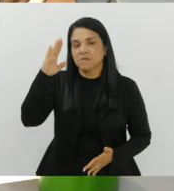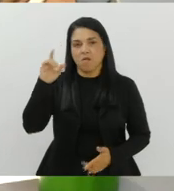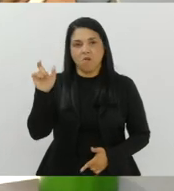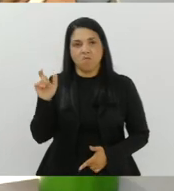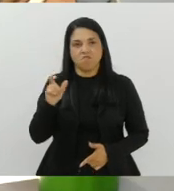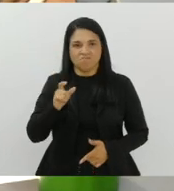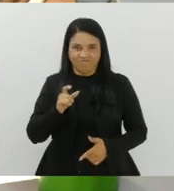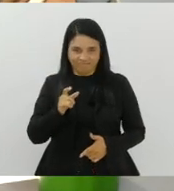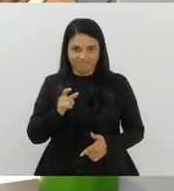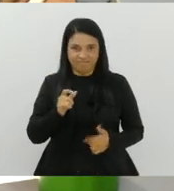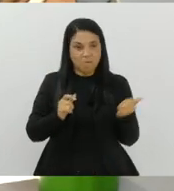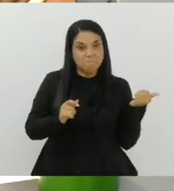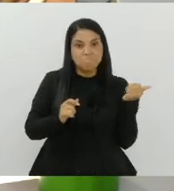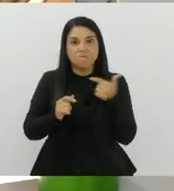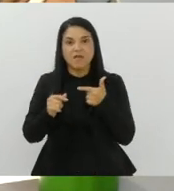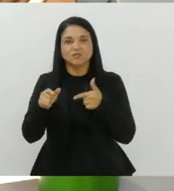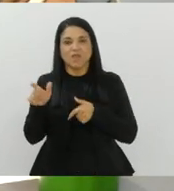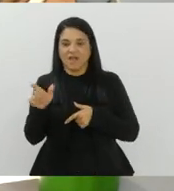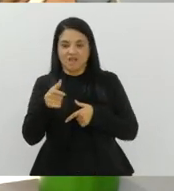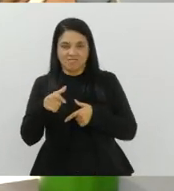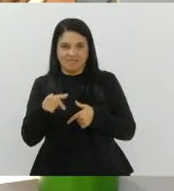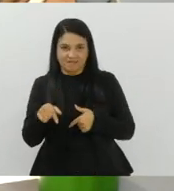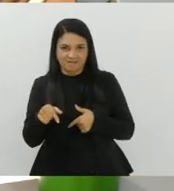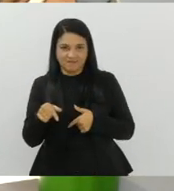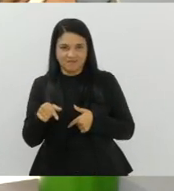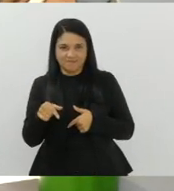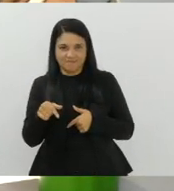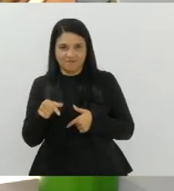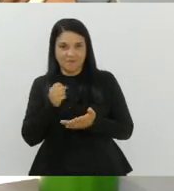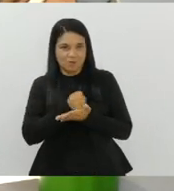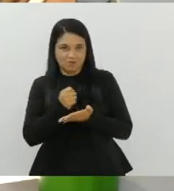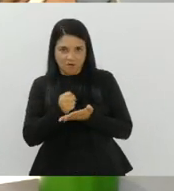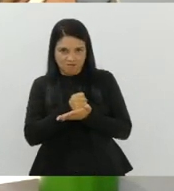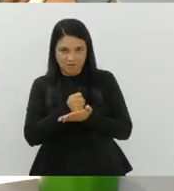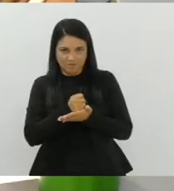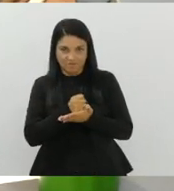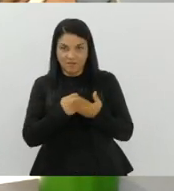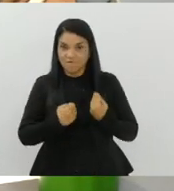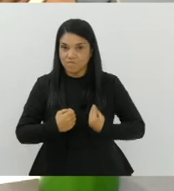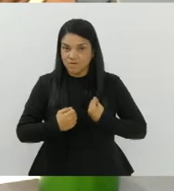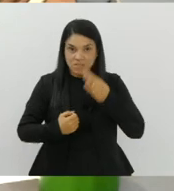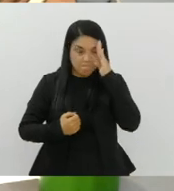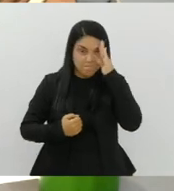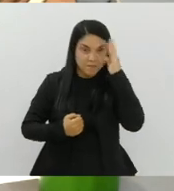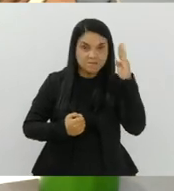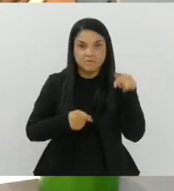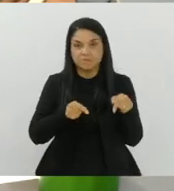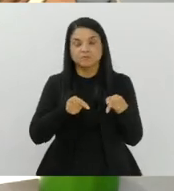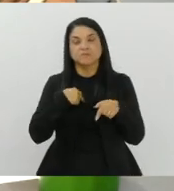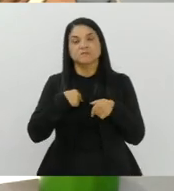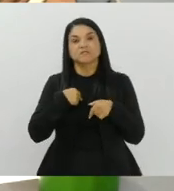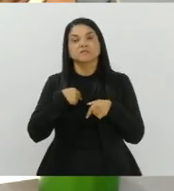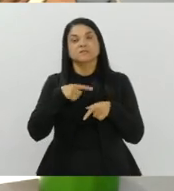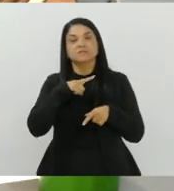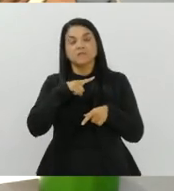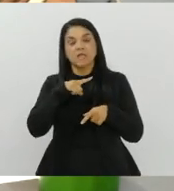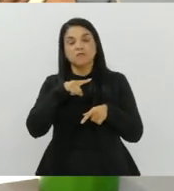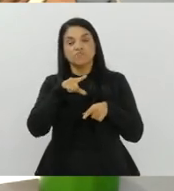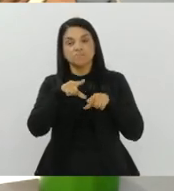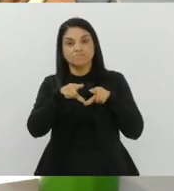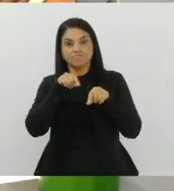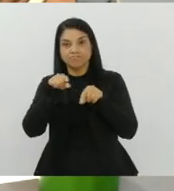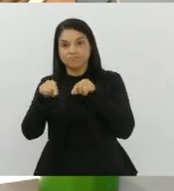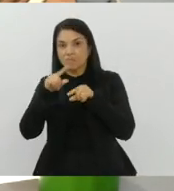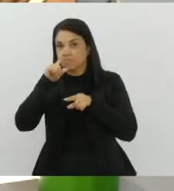e contrato. Um ponto importante também que a gente tem que lembrar aqui é que há uma seleção de risco. A gente